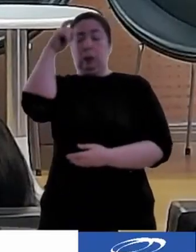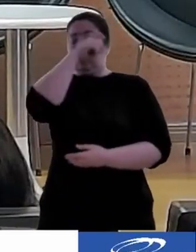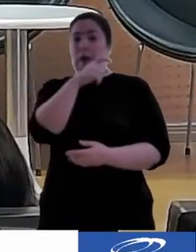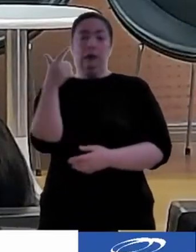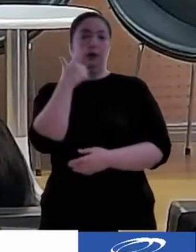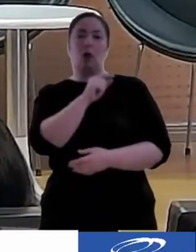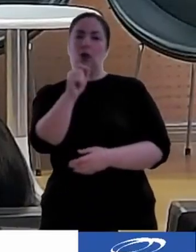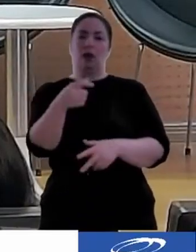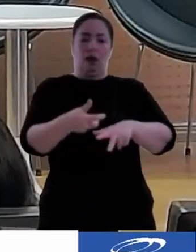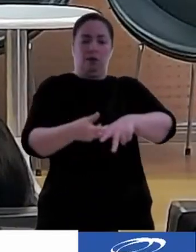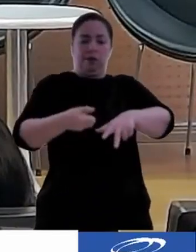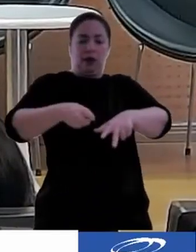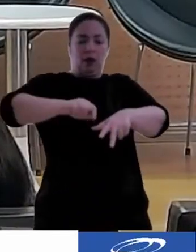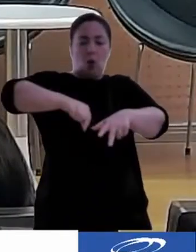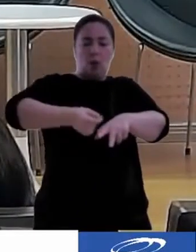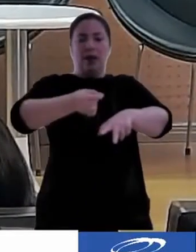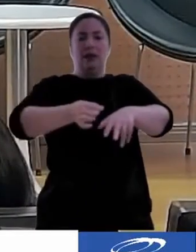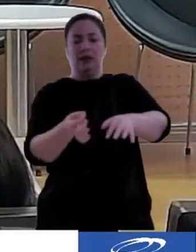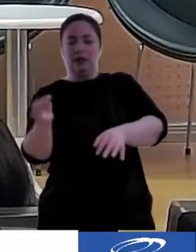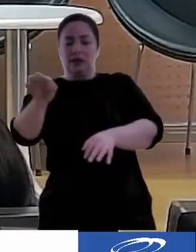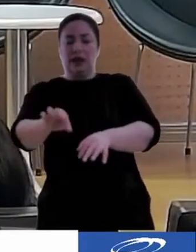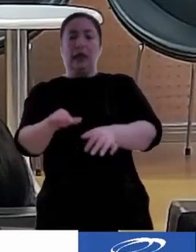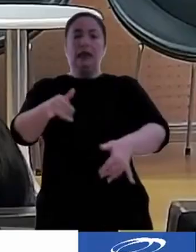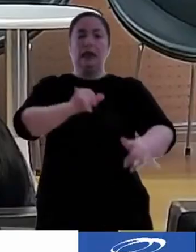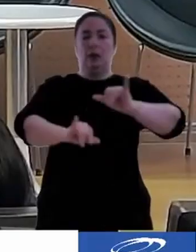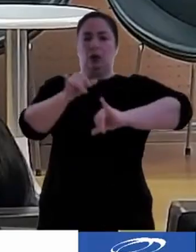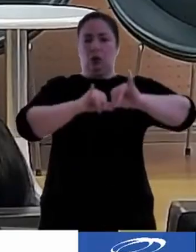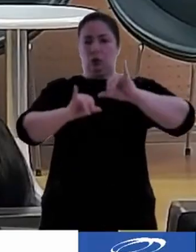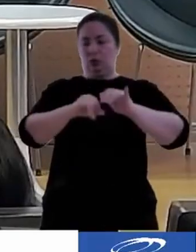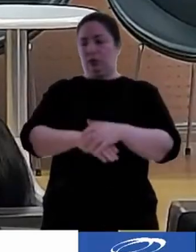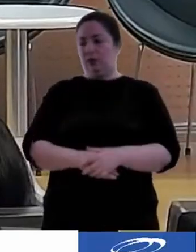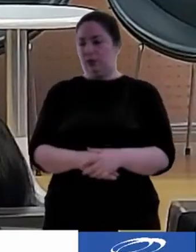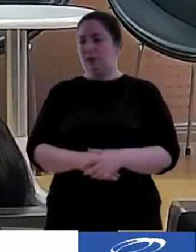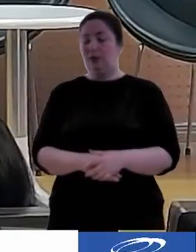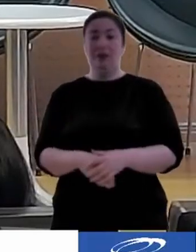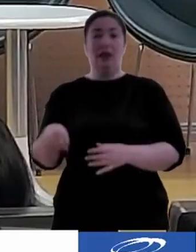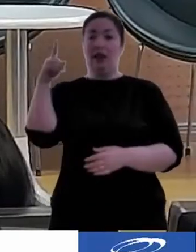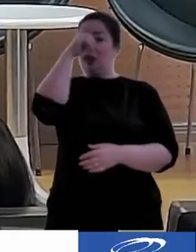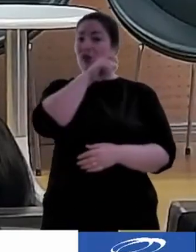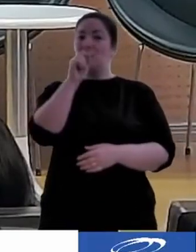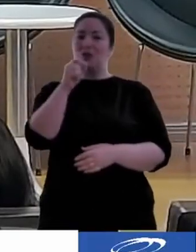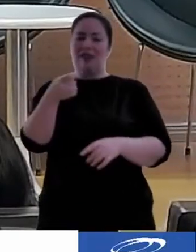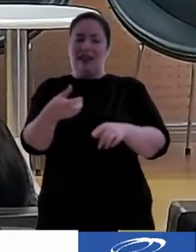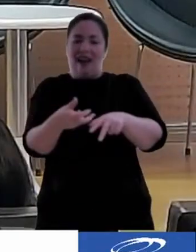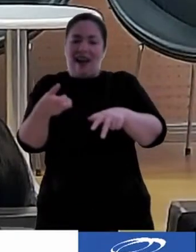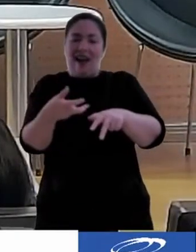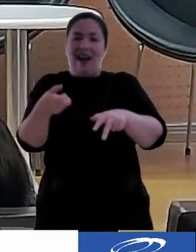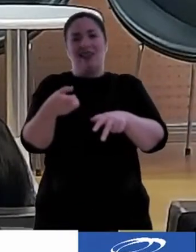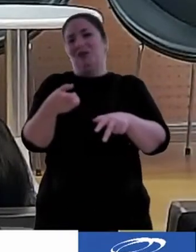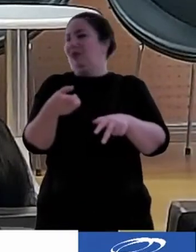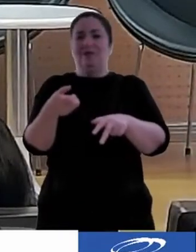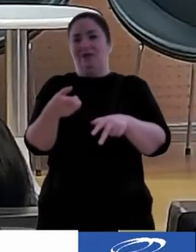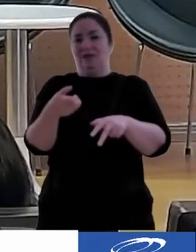inocular nesse frasco. Primeiro porque os tecidos são difíceis de coletar com uma agulha, né? Então o orifício do frasco